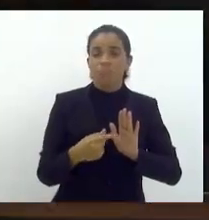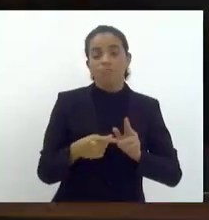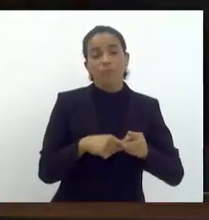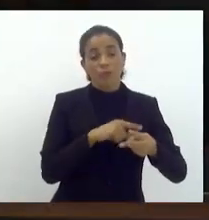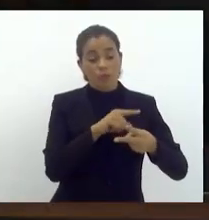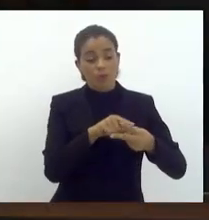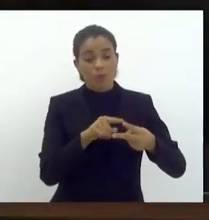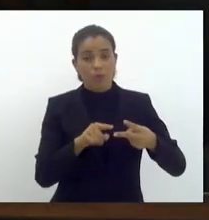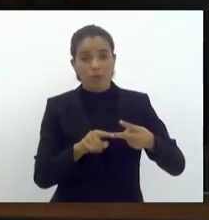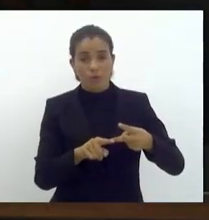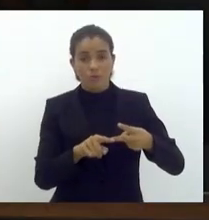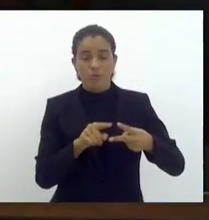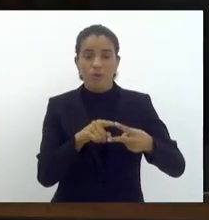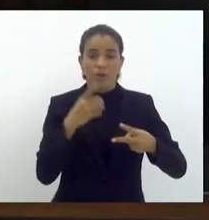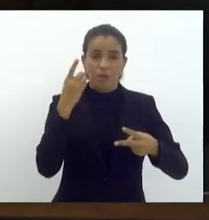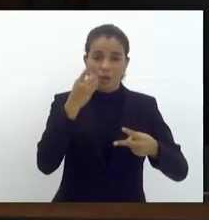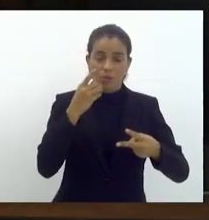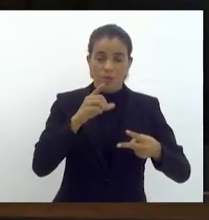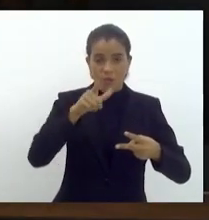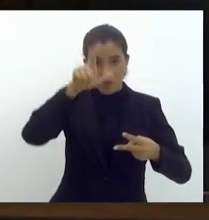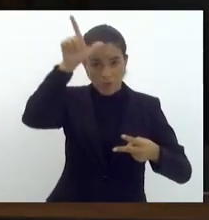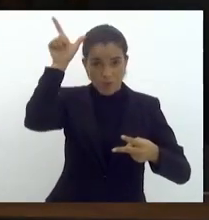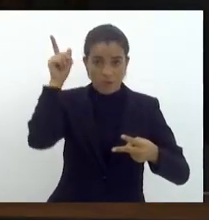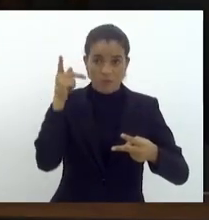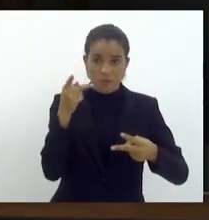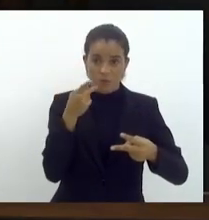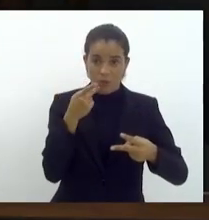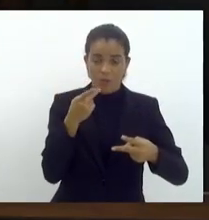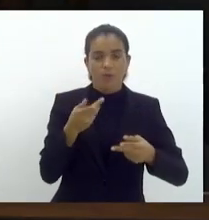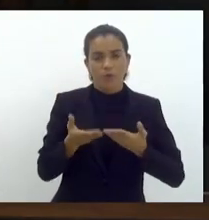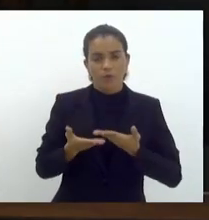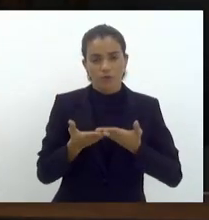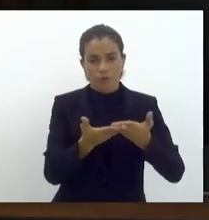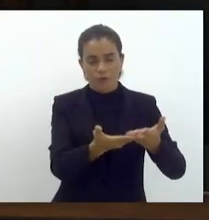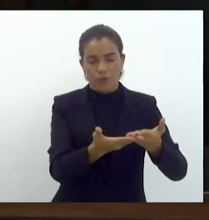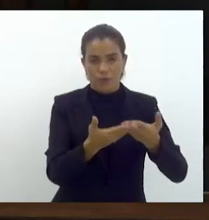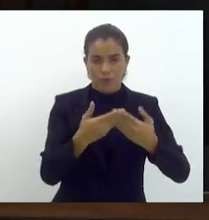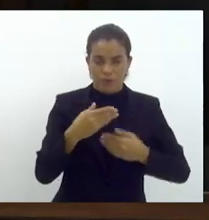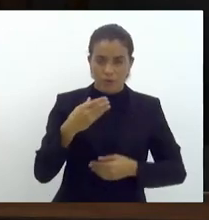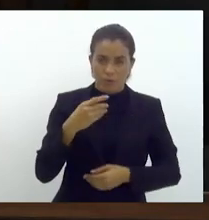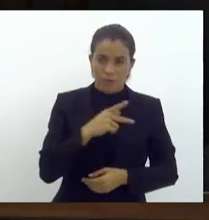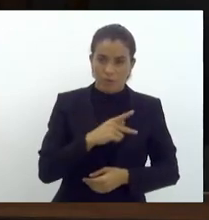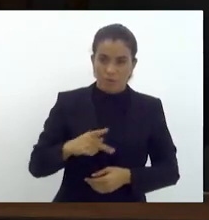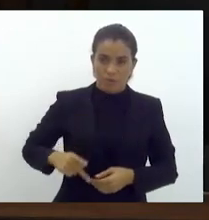requerimentos está aqui Deputado Luiz Paulo vou encaminhar